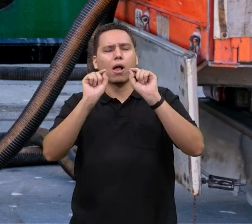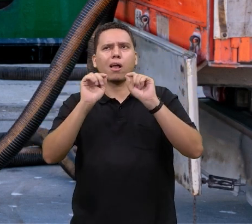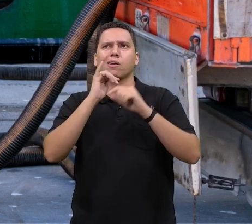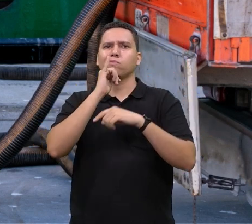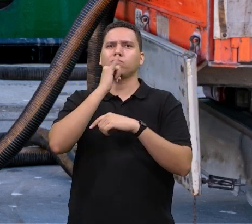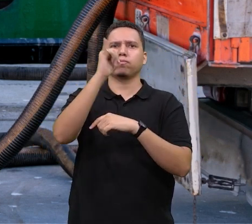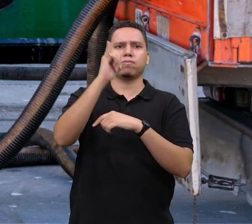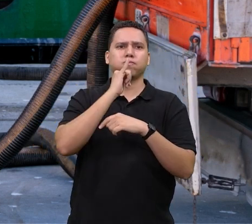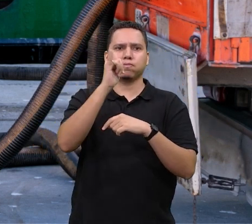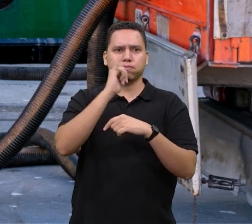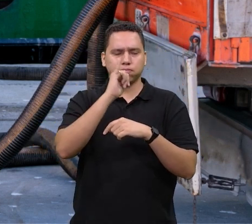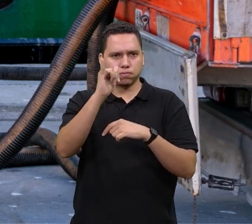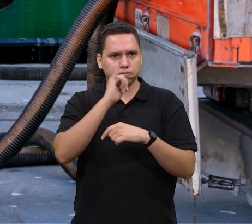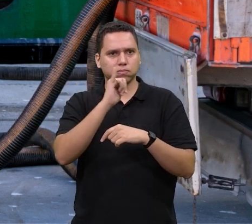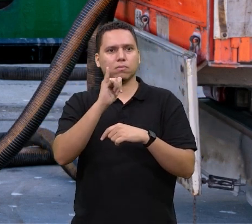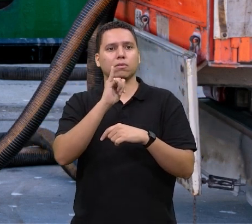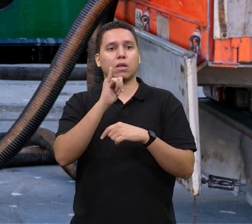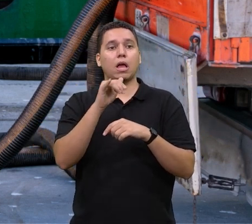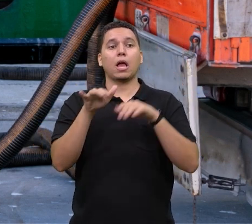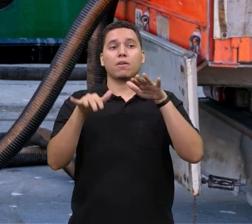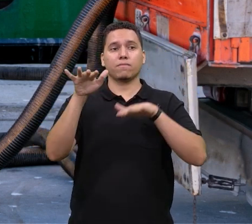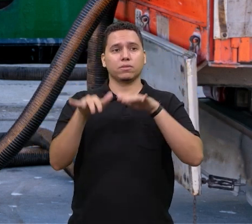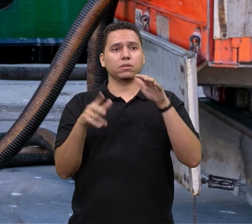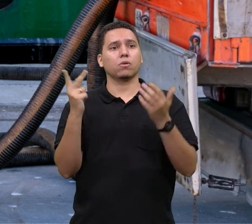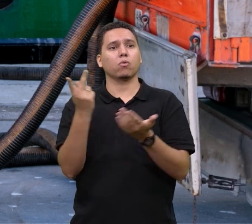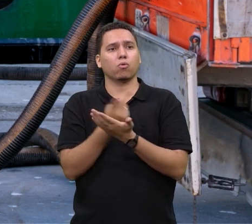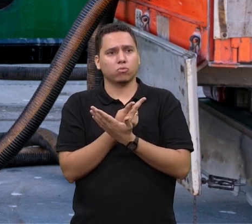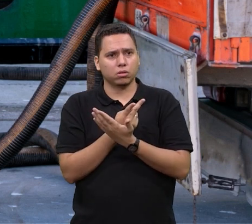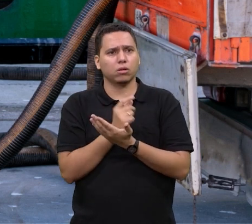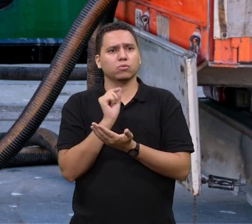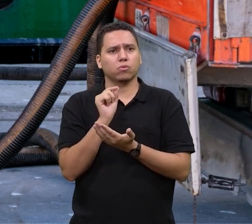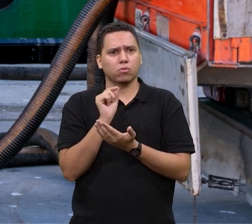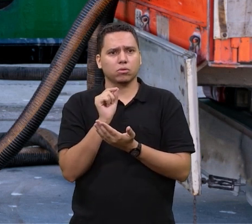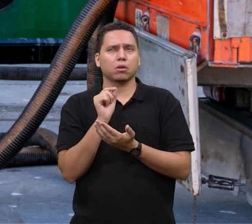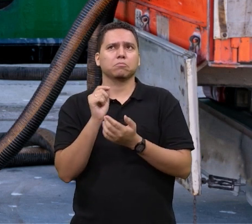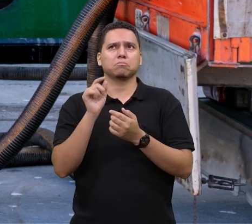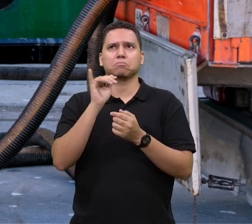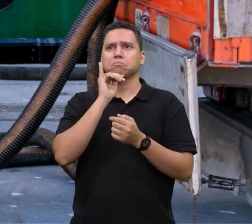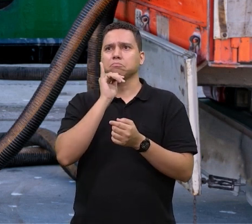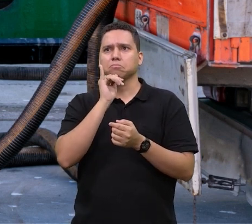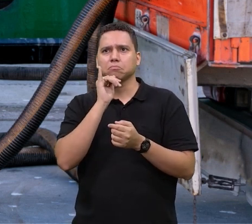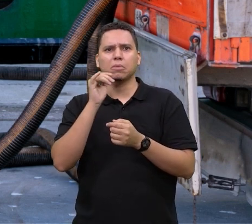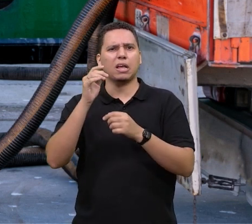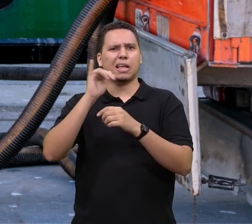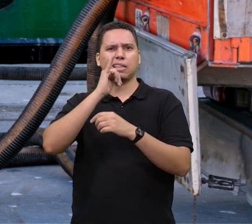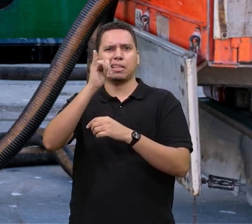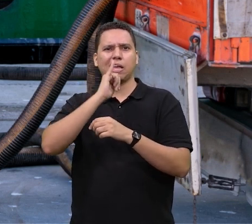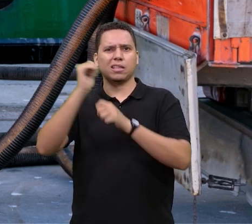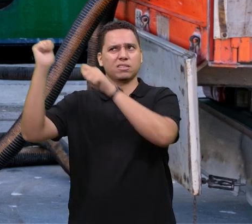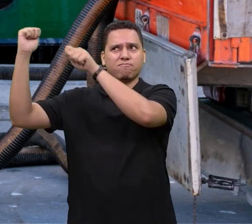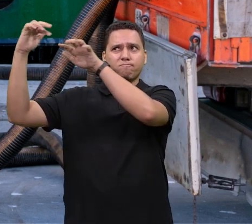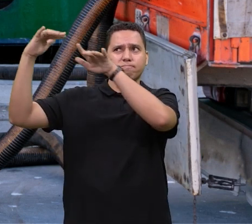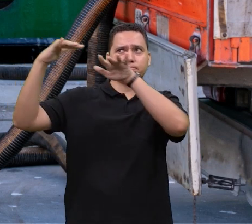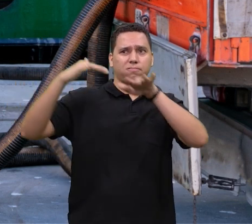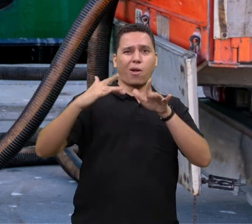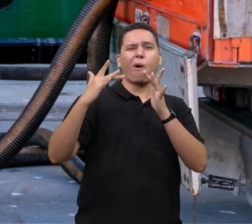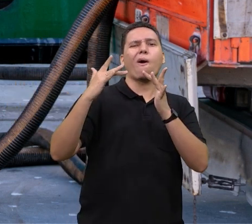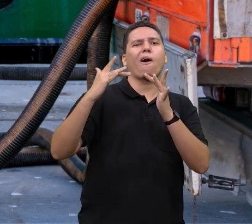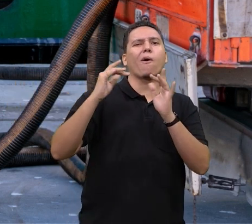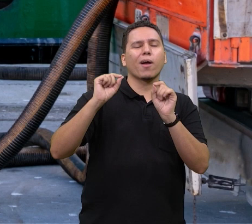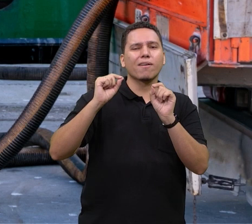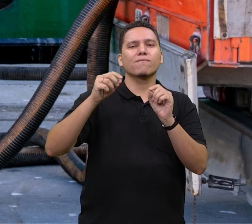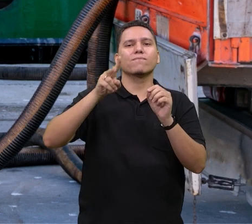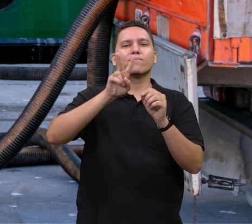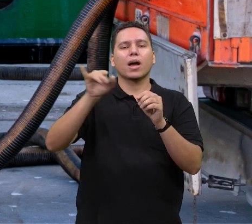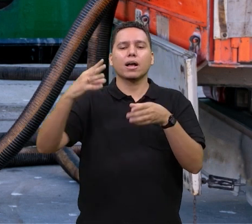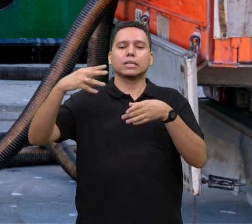gerar centelhas, essas centelhas, fagulhas, entram em contato com o combustível e acabam explodindo o caminhão. Para não ocorrer excesso de carga, criou-se o